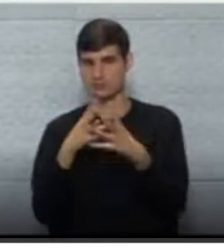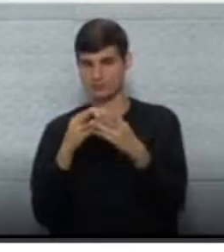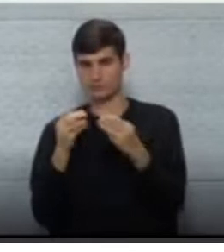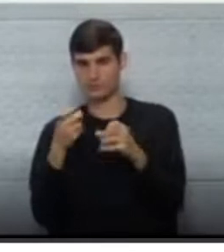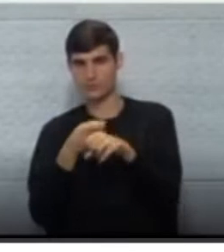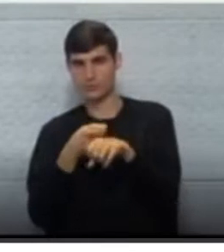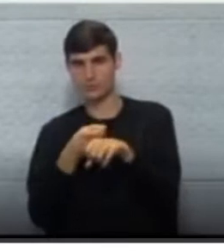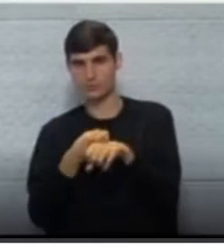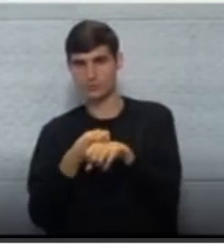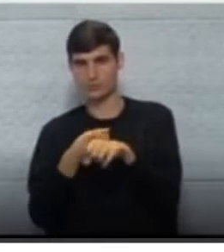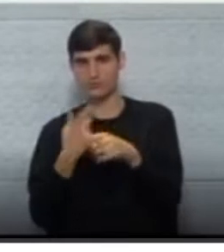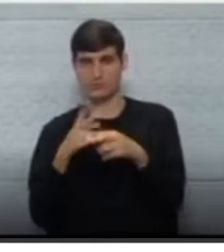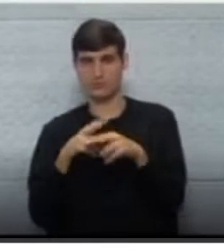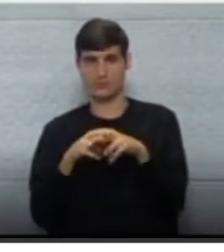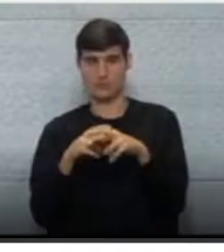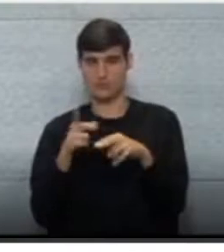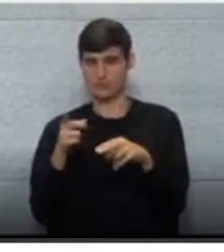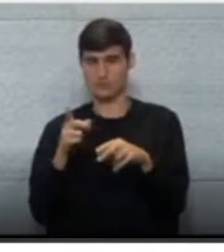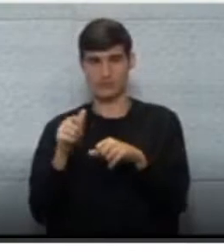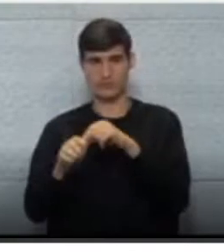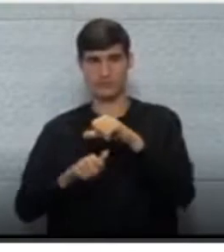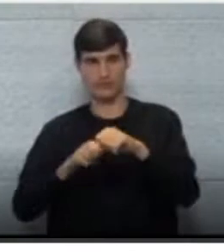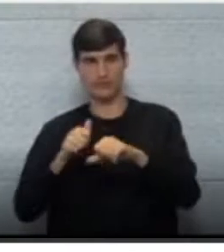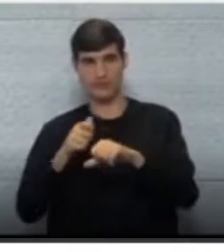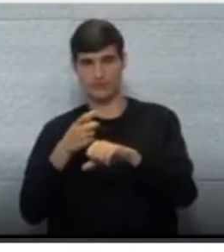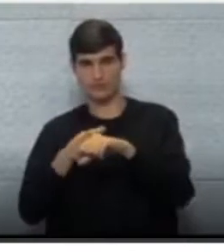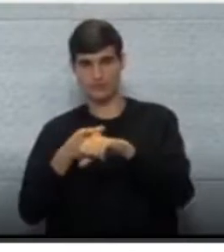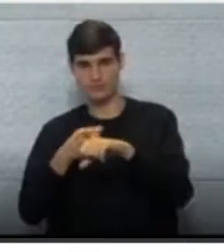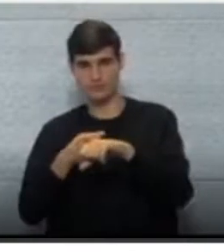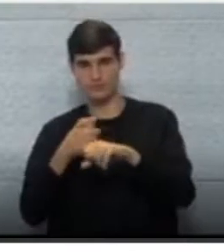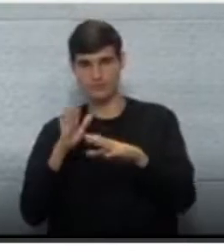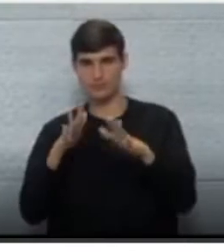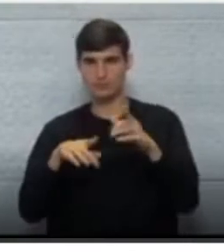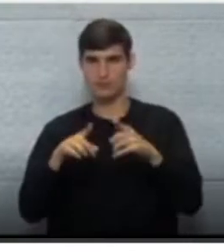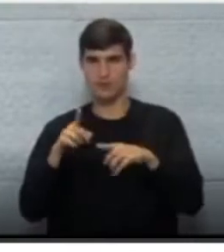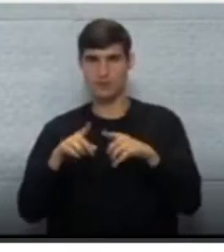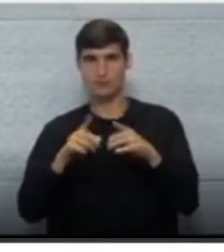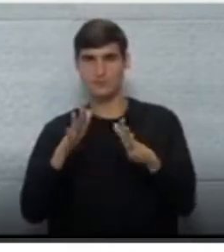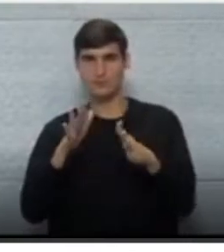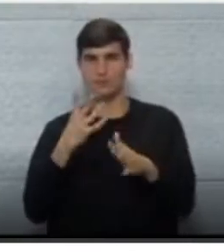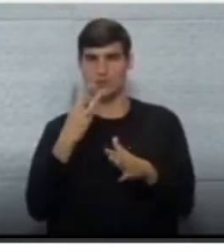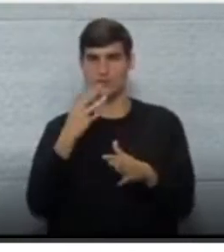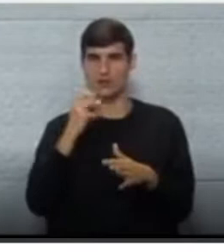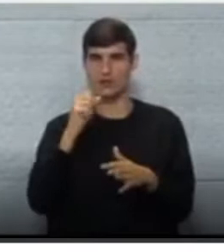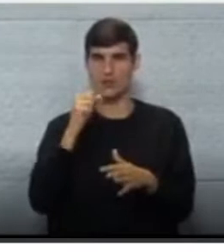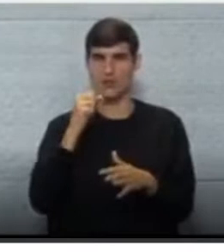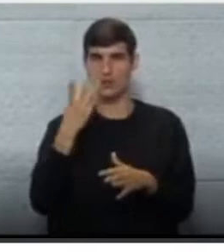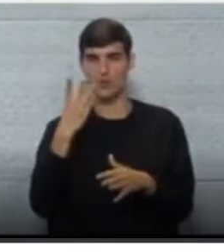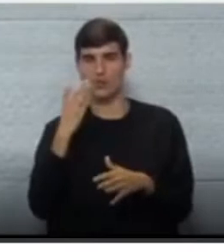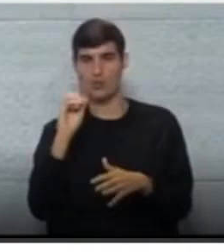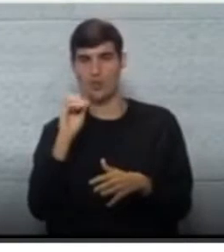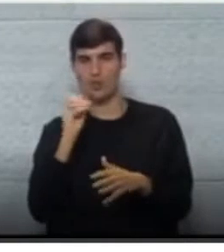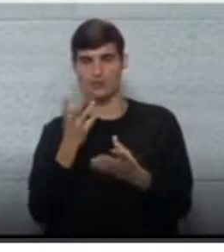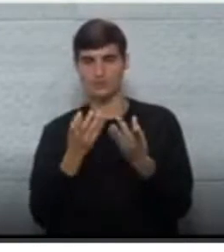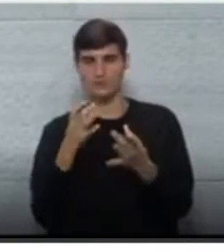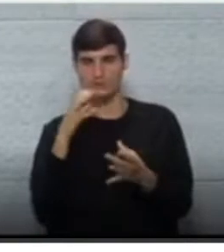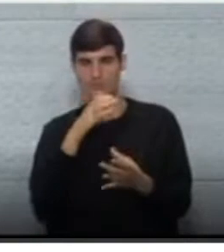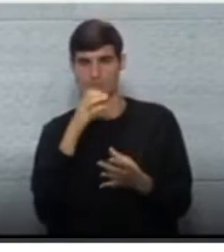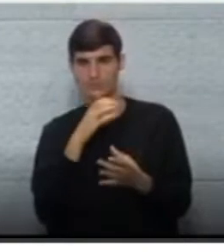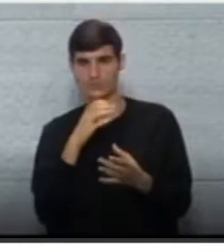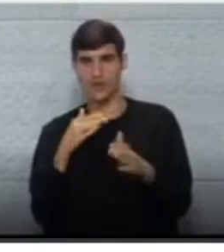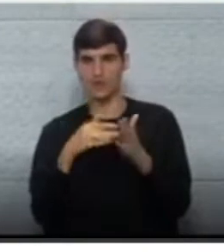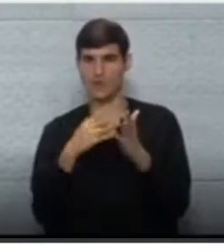ele é uma substância que solidifica aproximadamente a 30, a 38, 40 graus, chegando aí